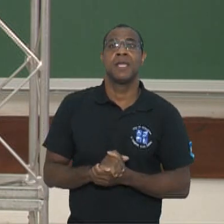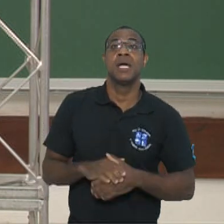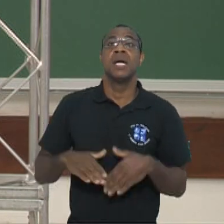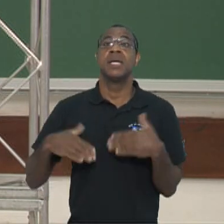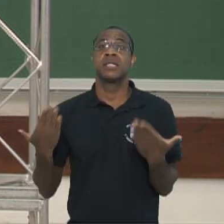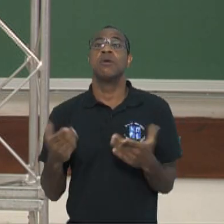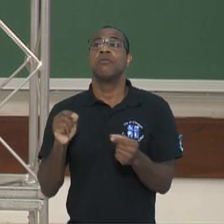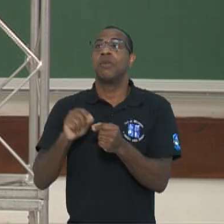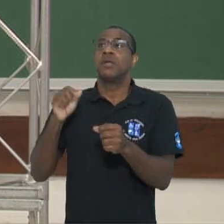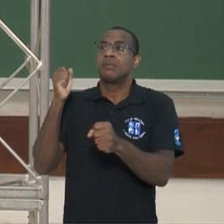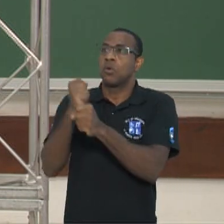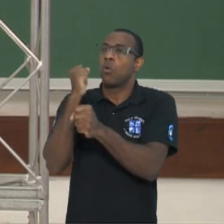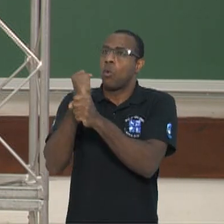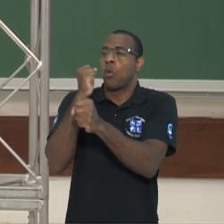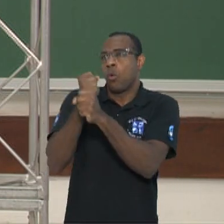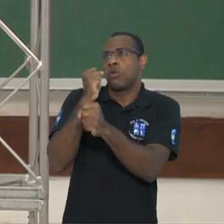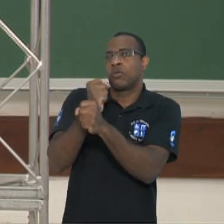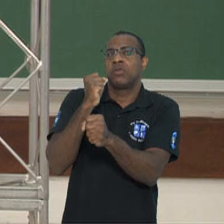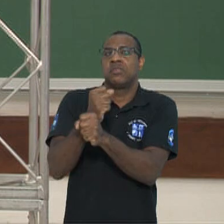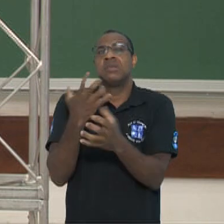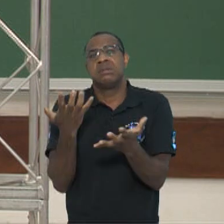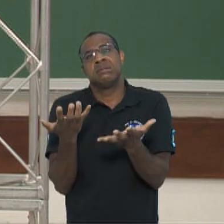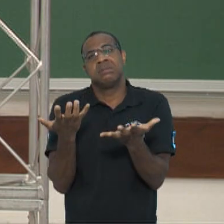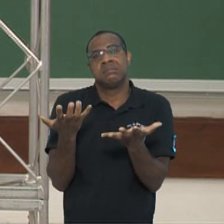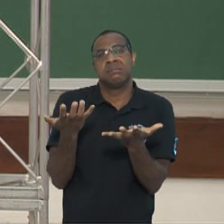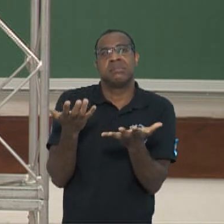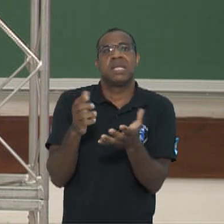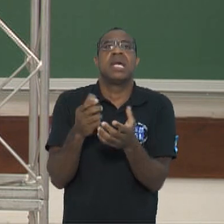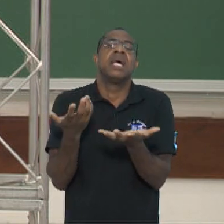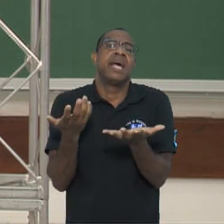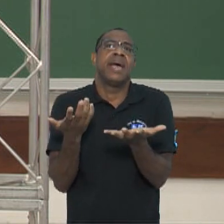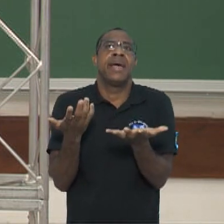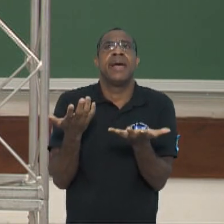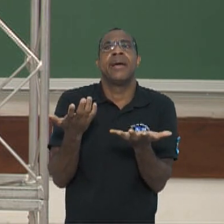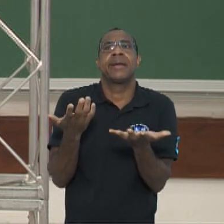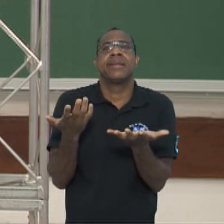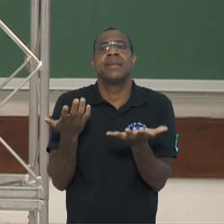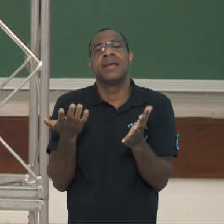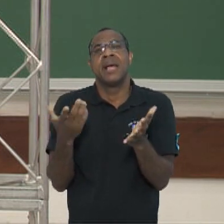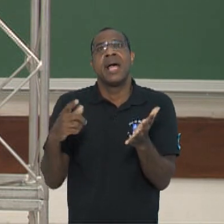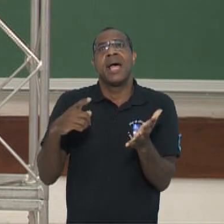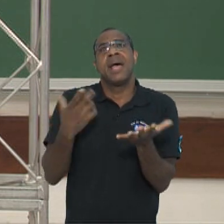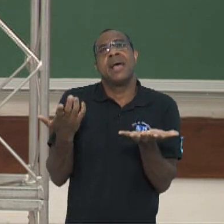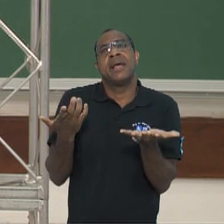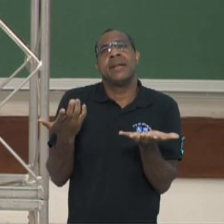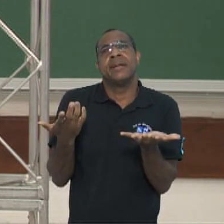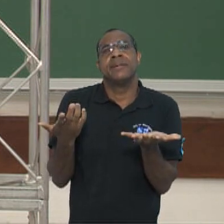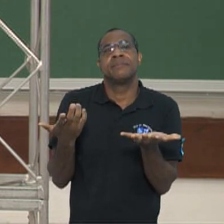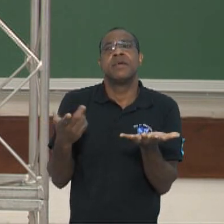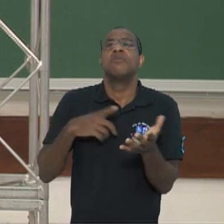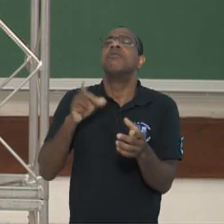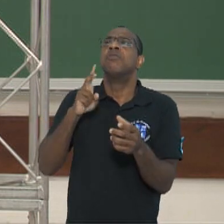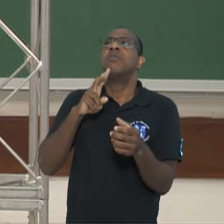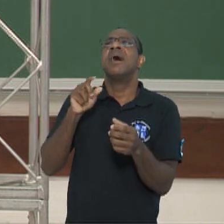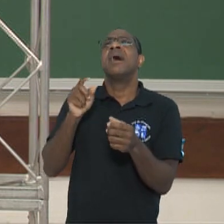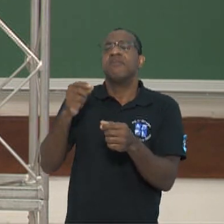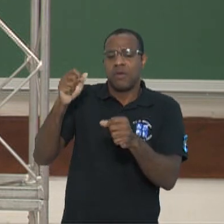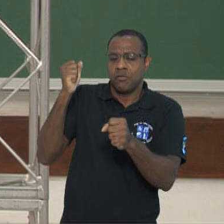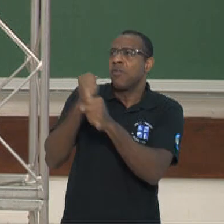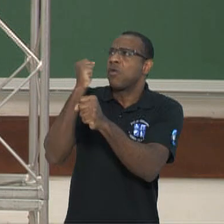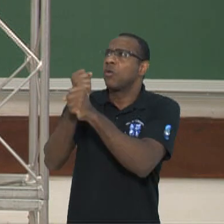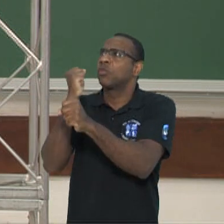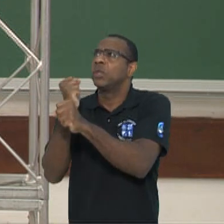foi construída. Algumas hipóteses que se acredita é que ela foi construída com uma ideia de